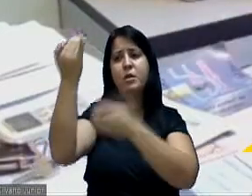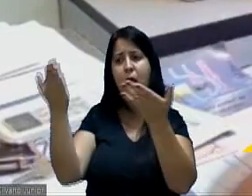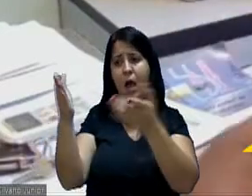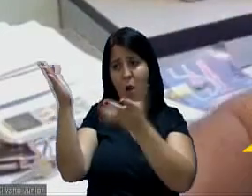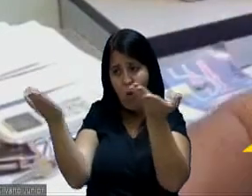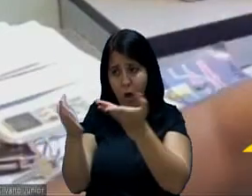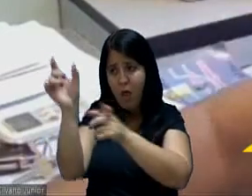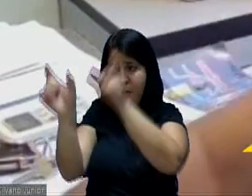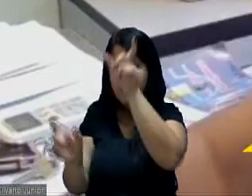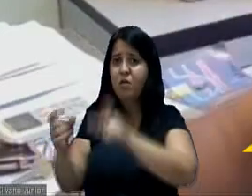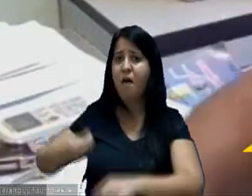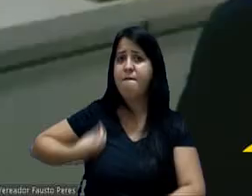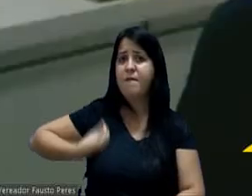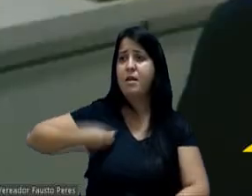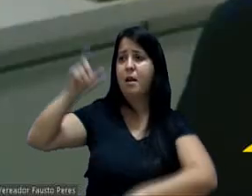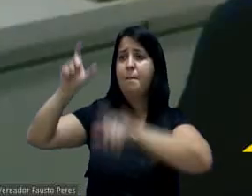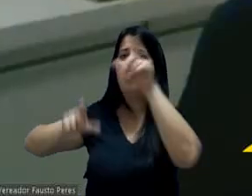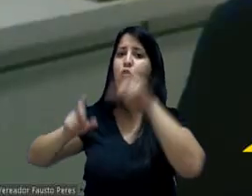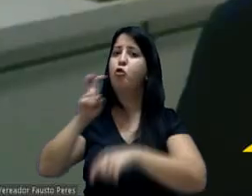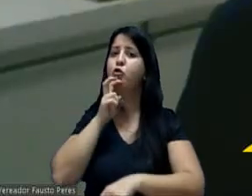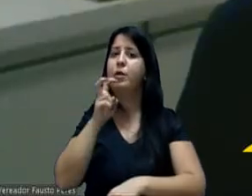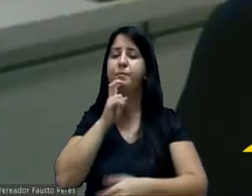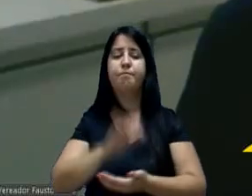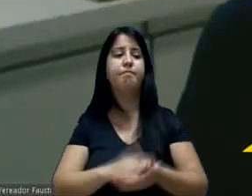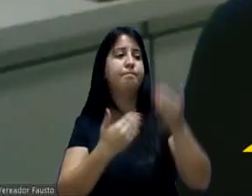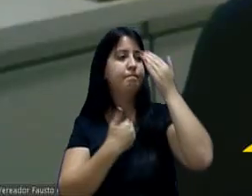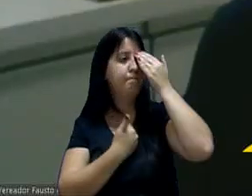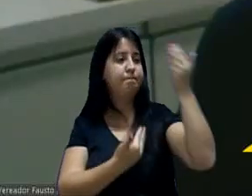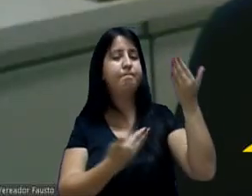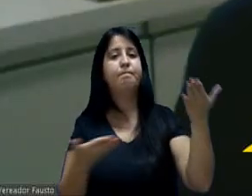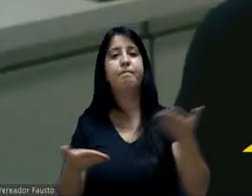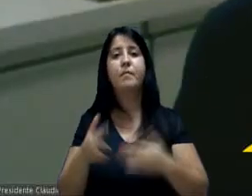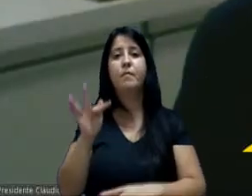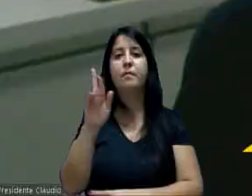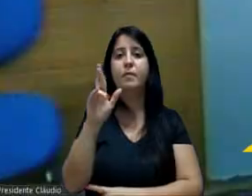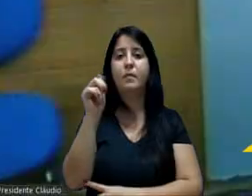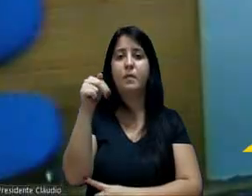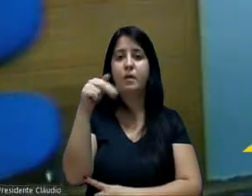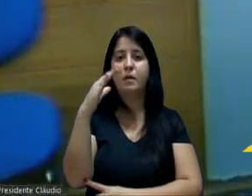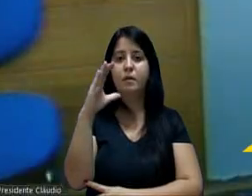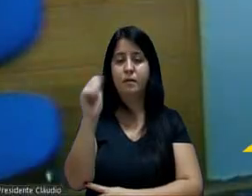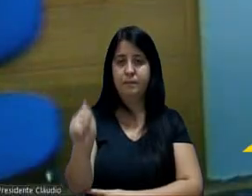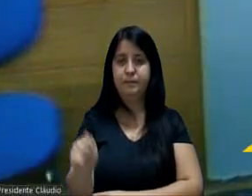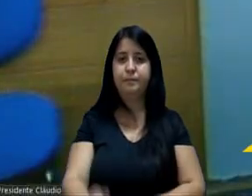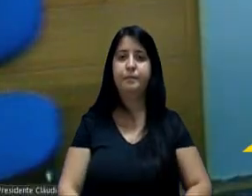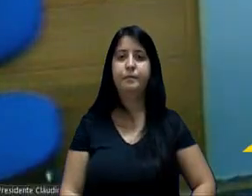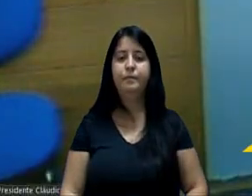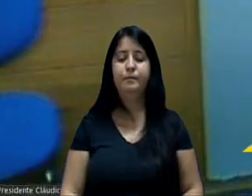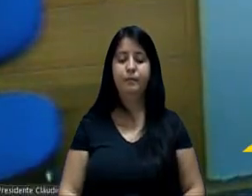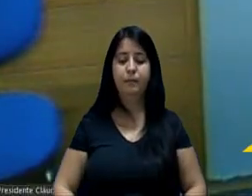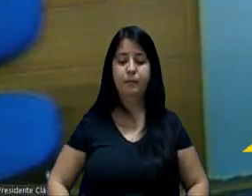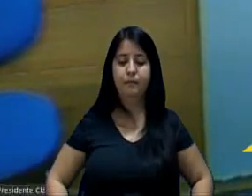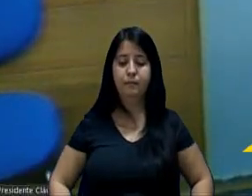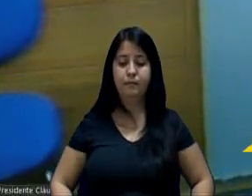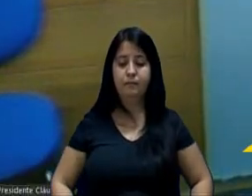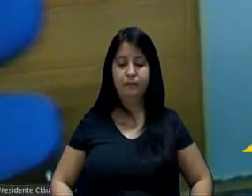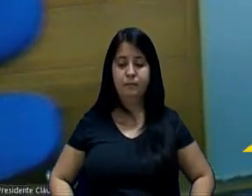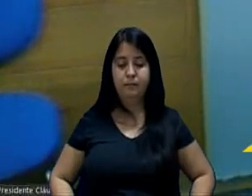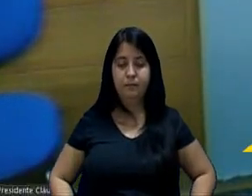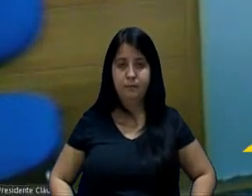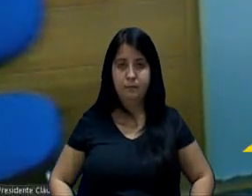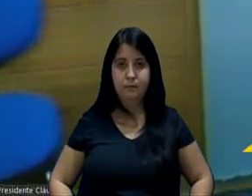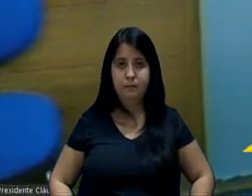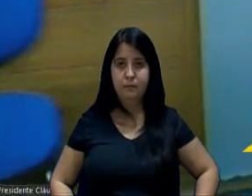sorocabana. Obrigado, vereador Silvano. Vereador França. Vereador França, aberta a palavra, Vossa Excelência.